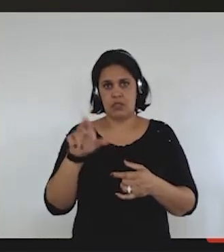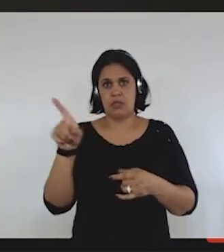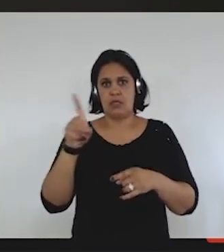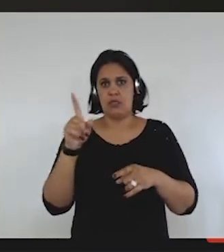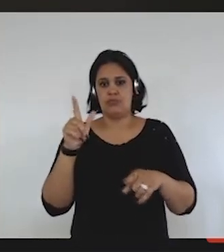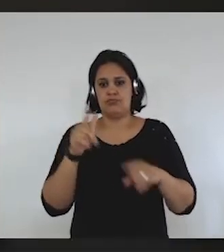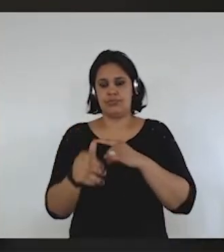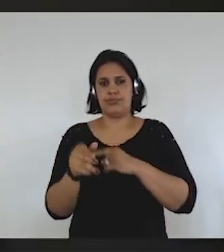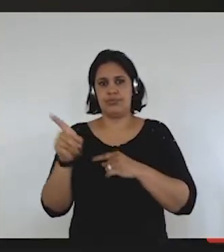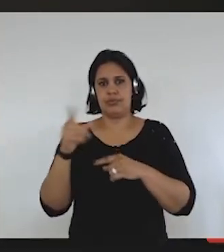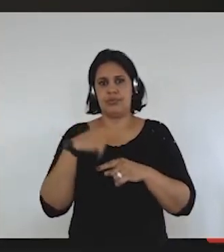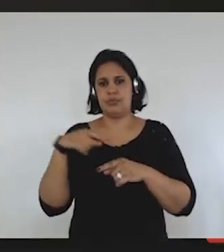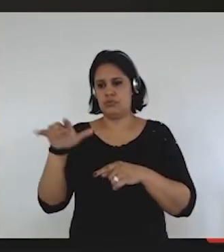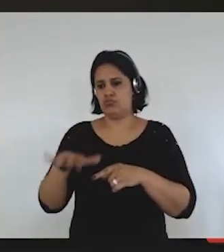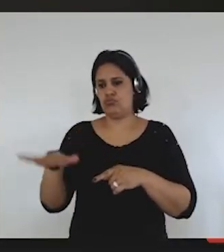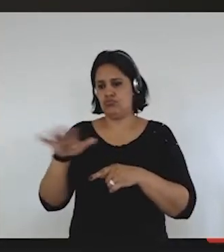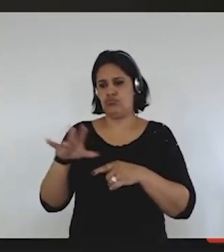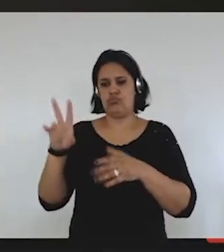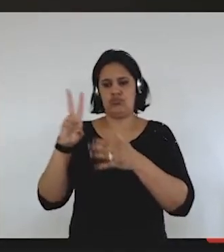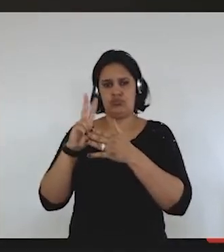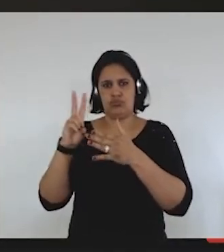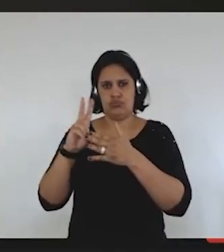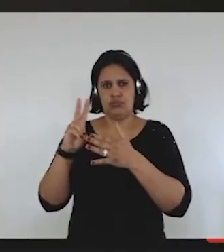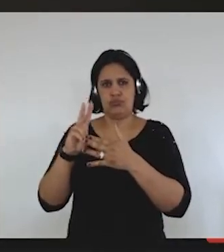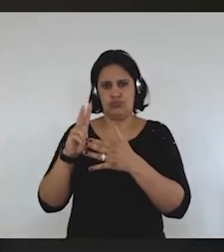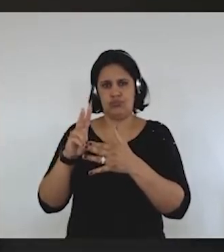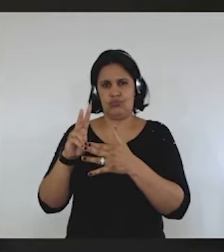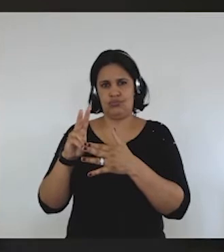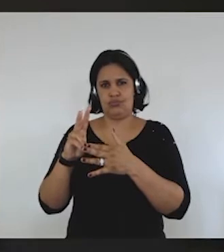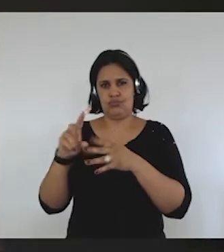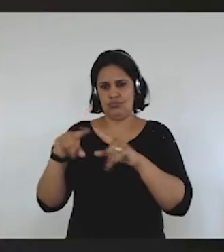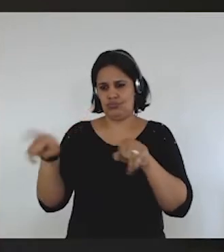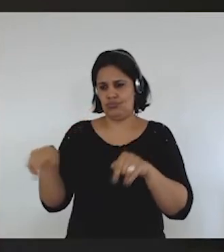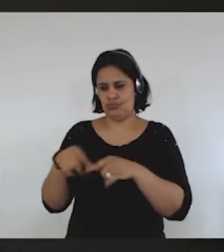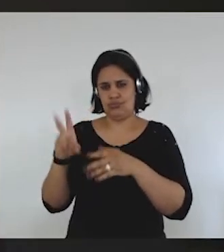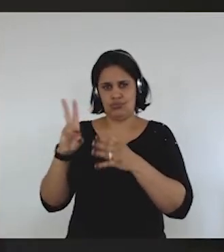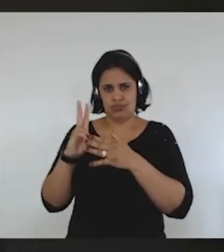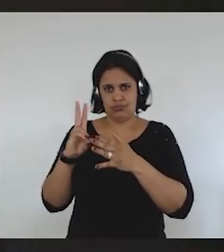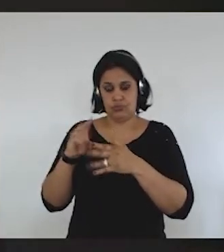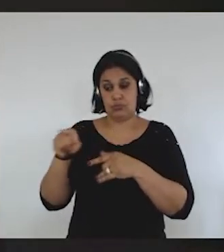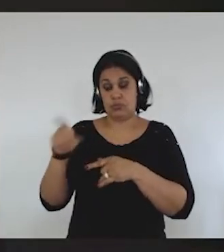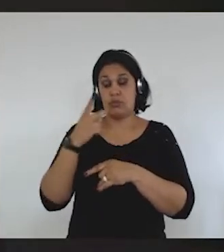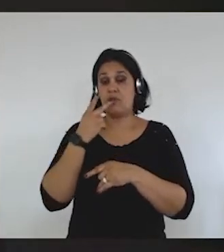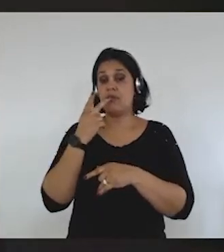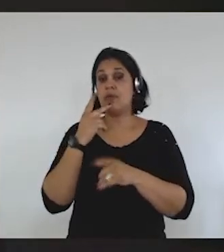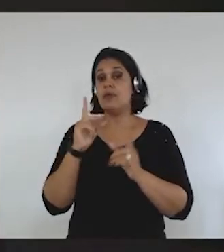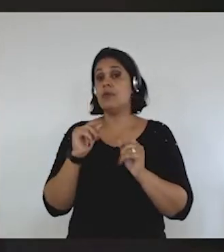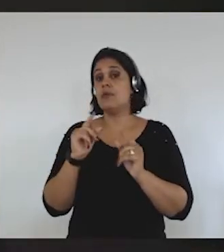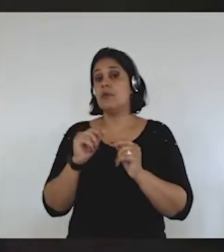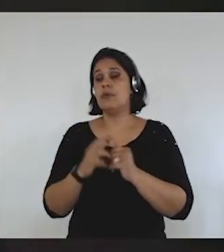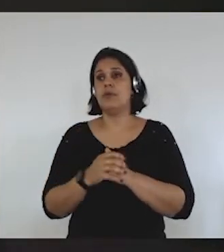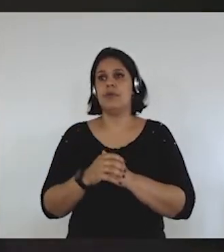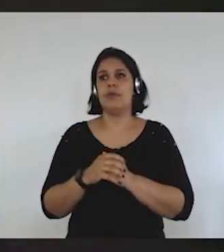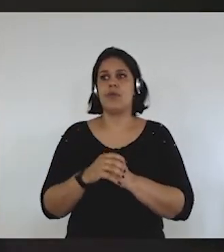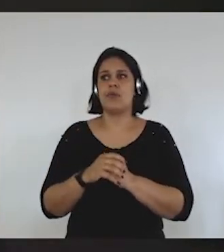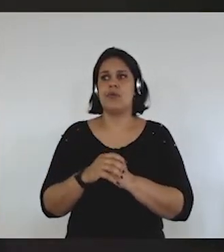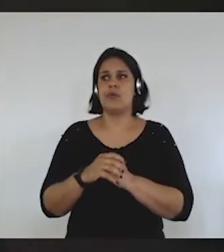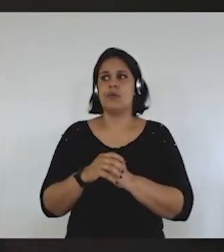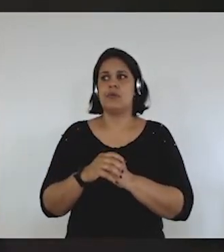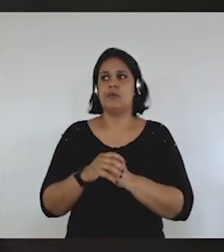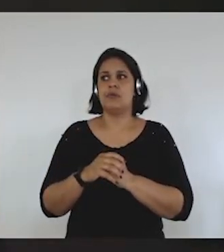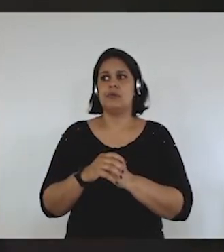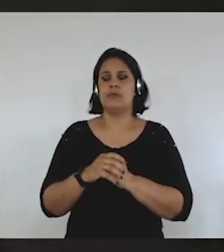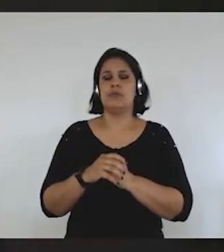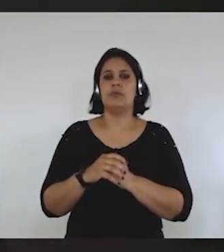de território indígena, de comunidade indígena, o ministro Toffoli decide que é